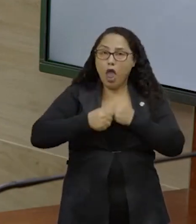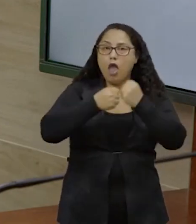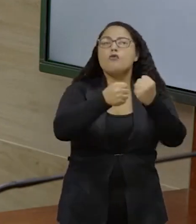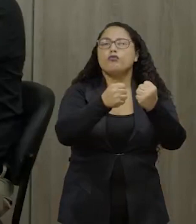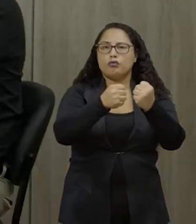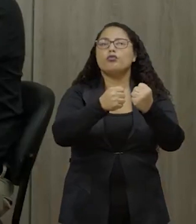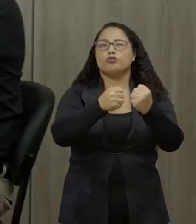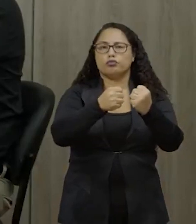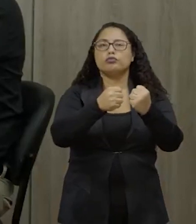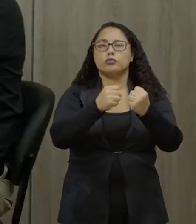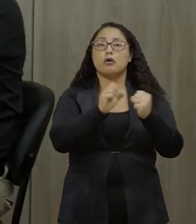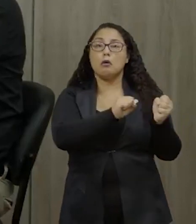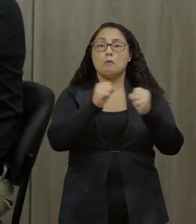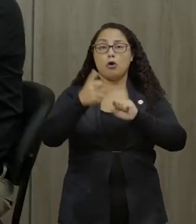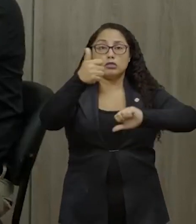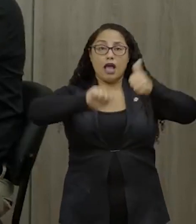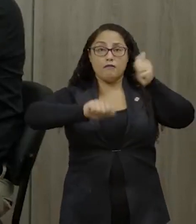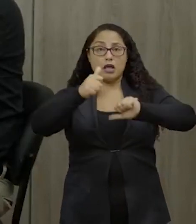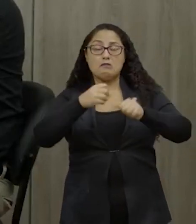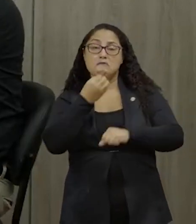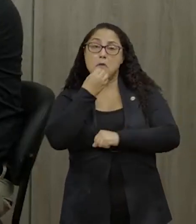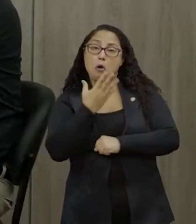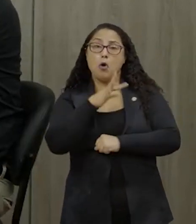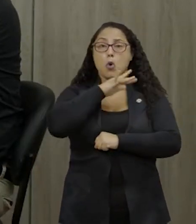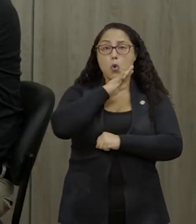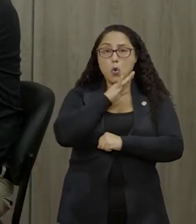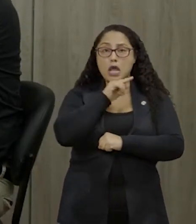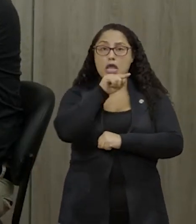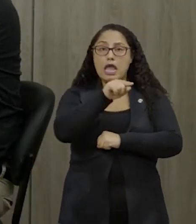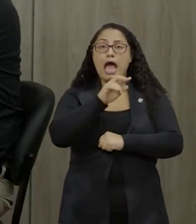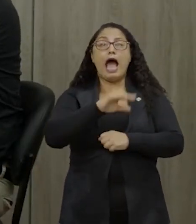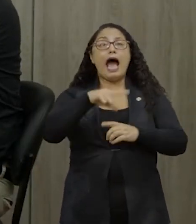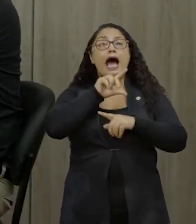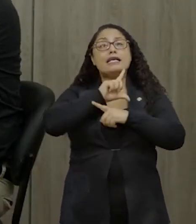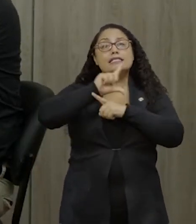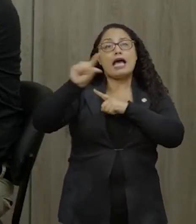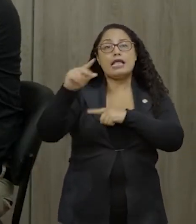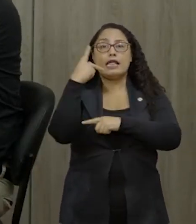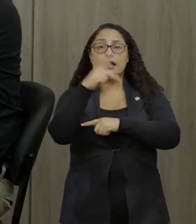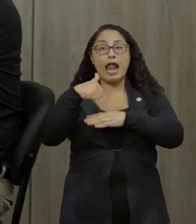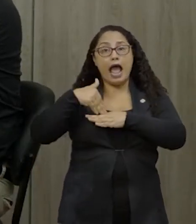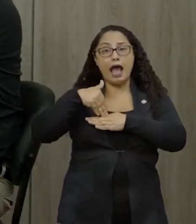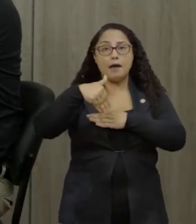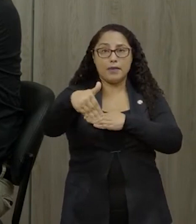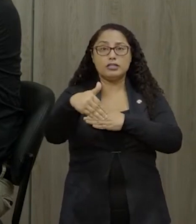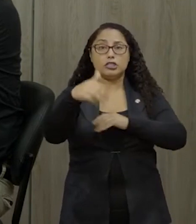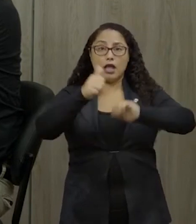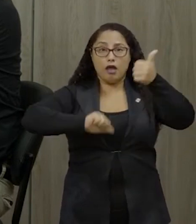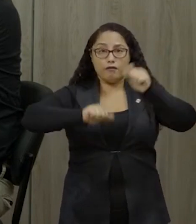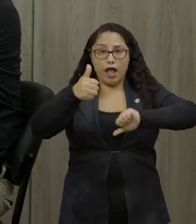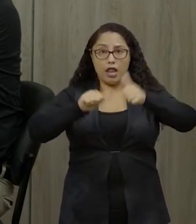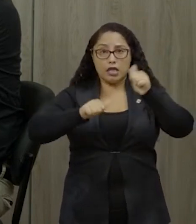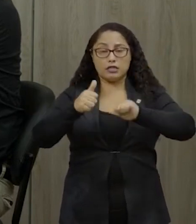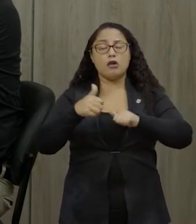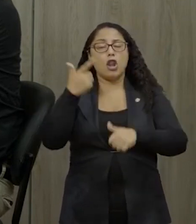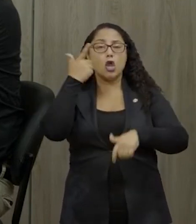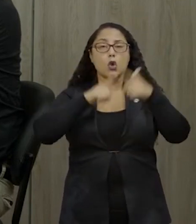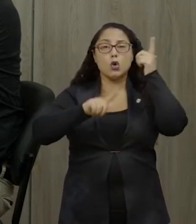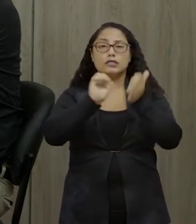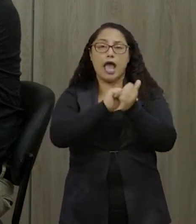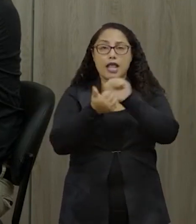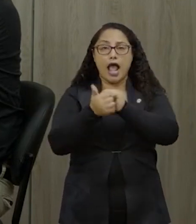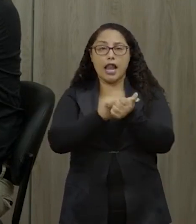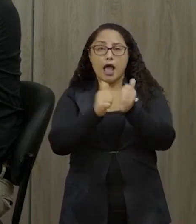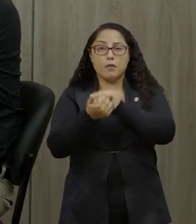reforço. Ou seja, eu posso avaliar se foi bom ou foi ruim aquela saída dele. E aí, a partir daquela minha avaliação, ele consegue